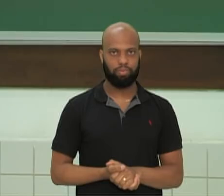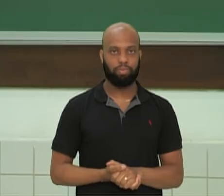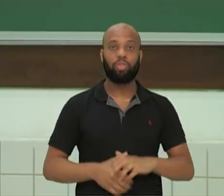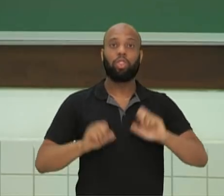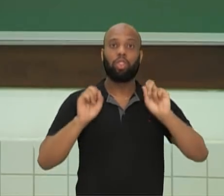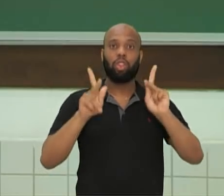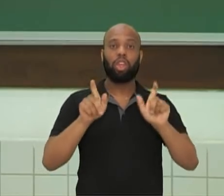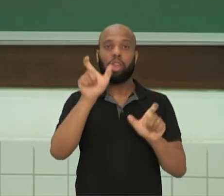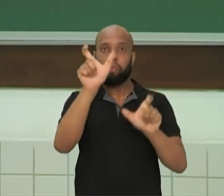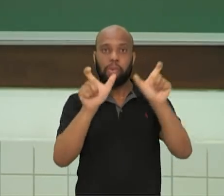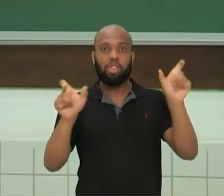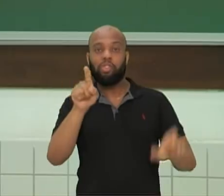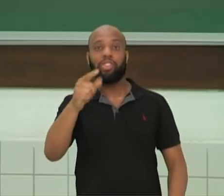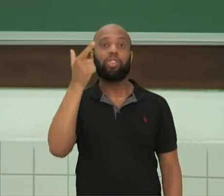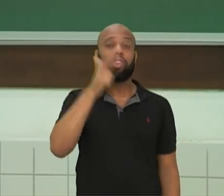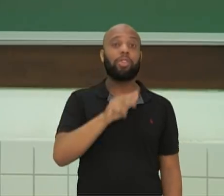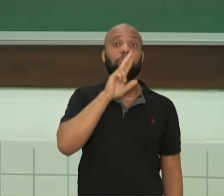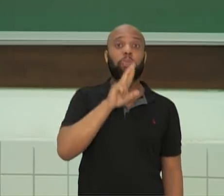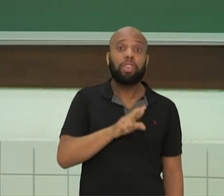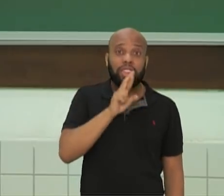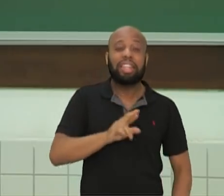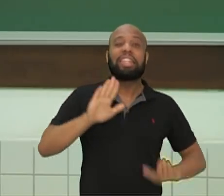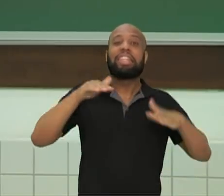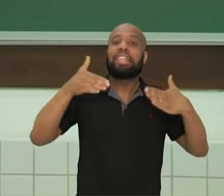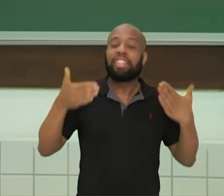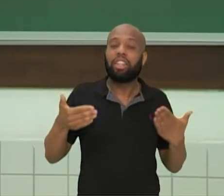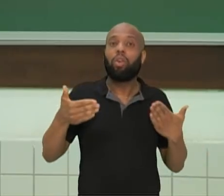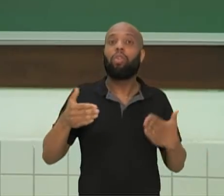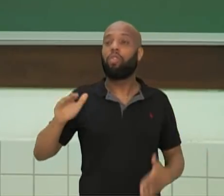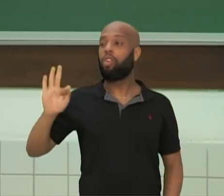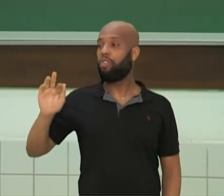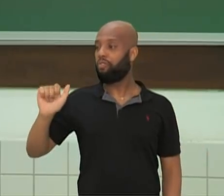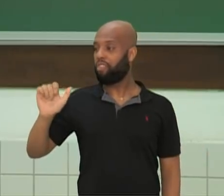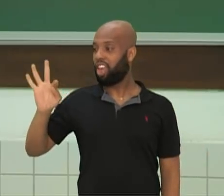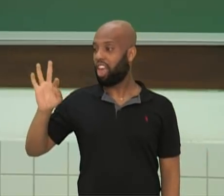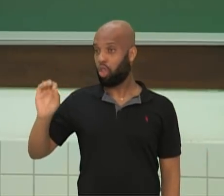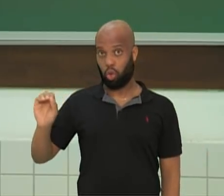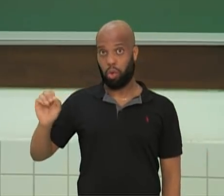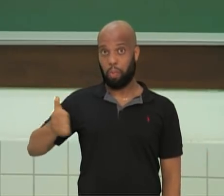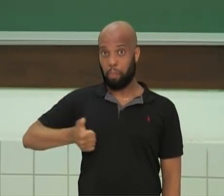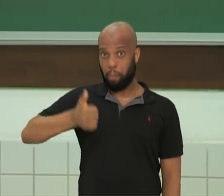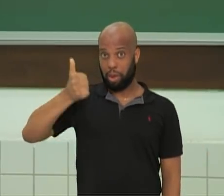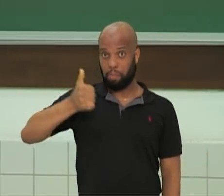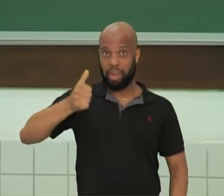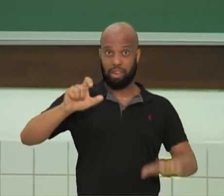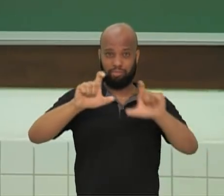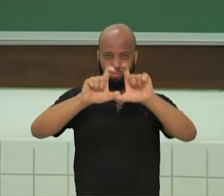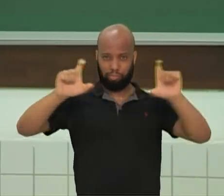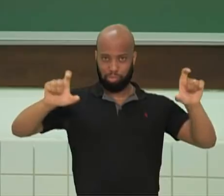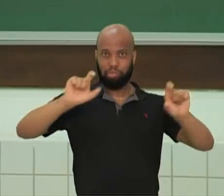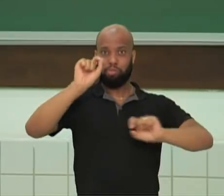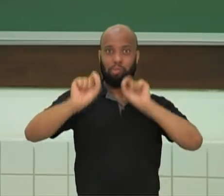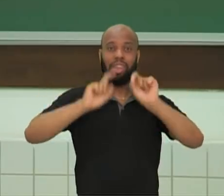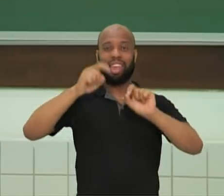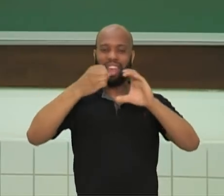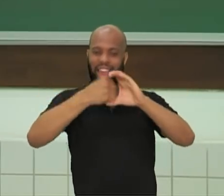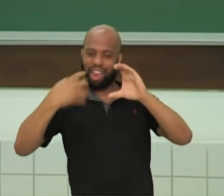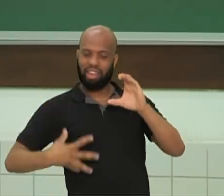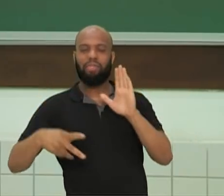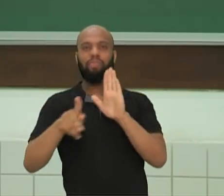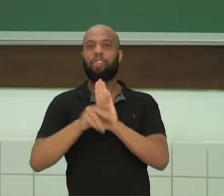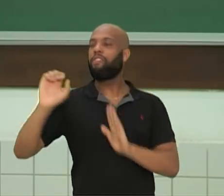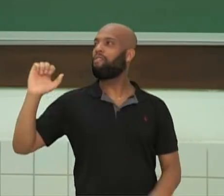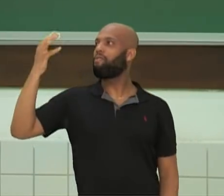Muito bem, conseguiram responder? Vamos lá? Então, fato, né, o primeiro trecho é que identifica as características de um fato,